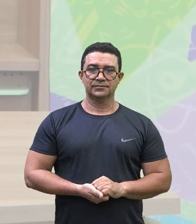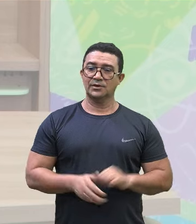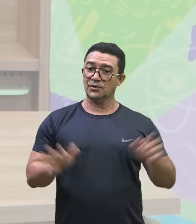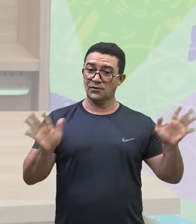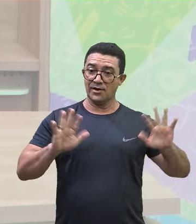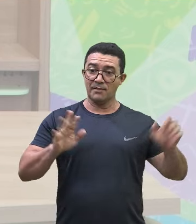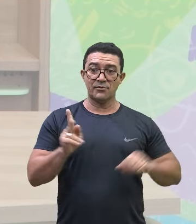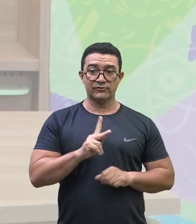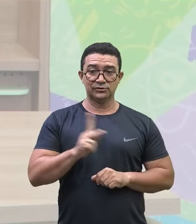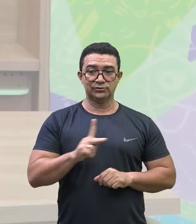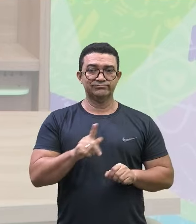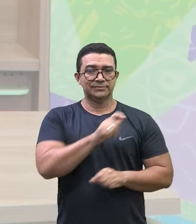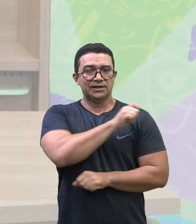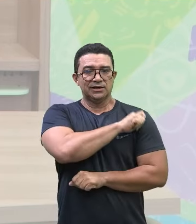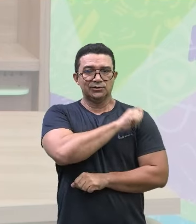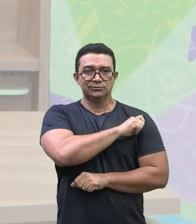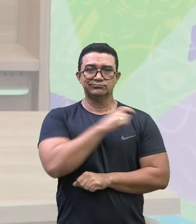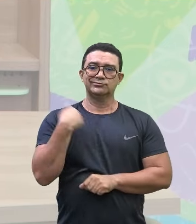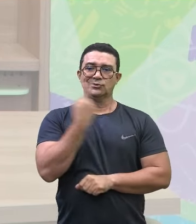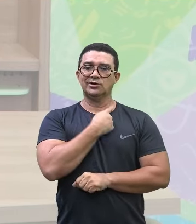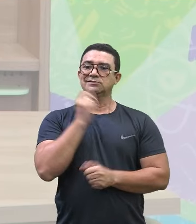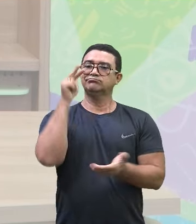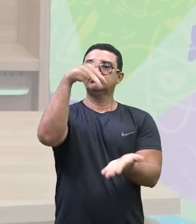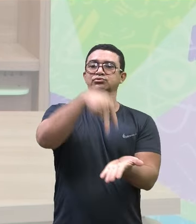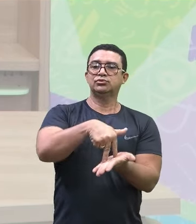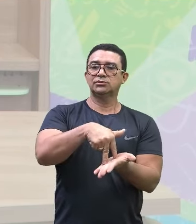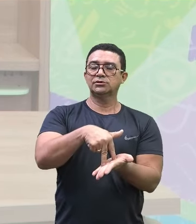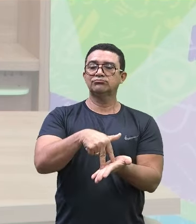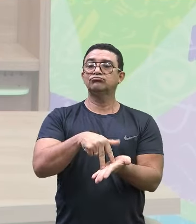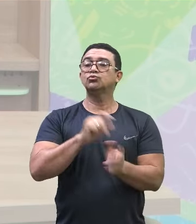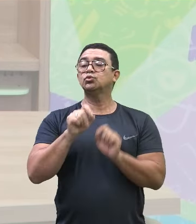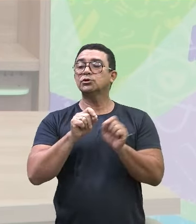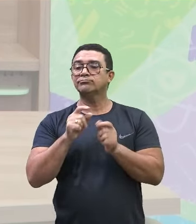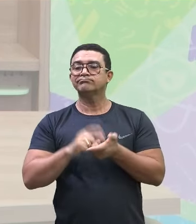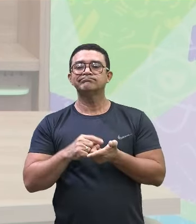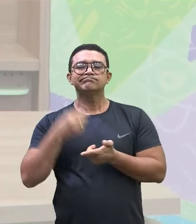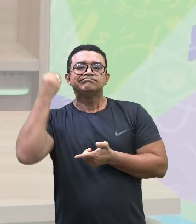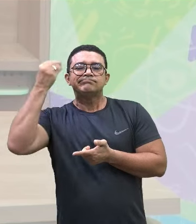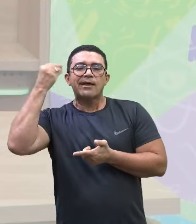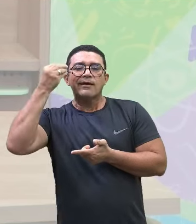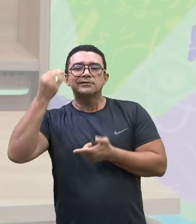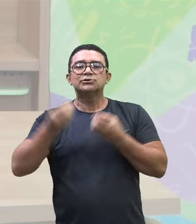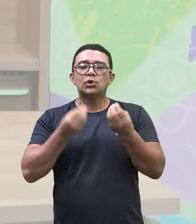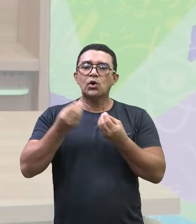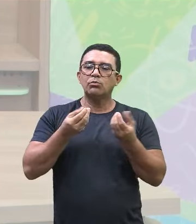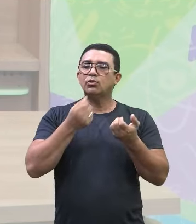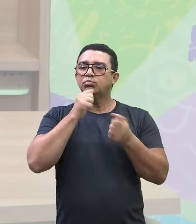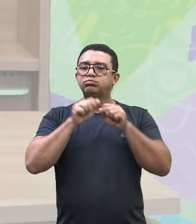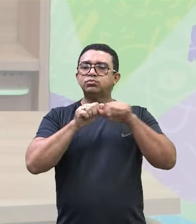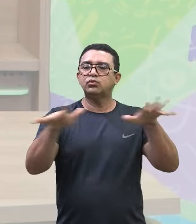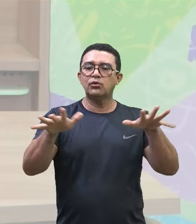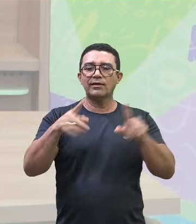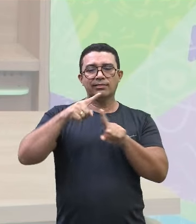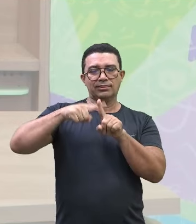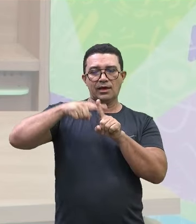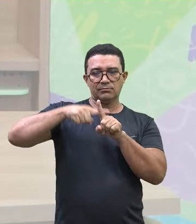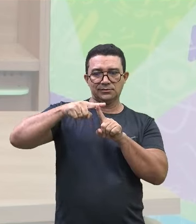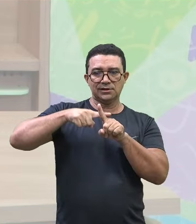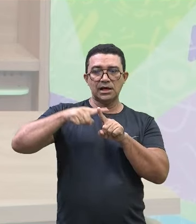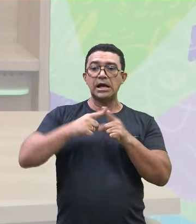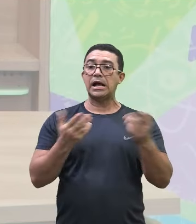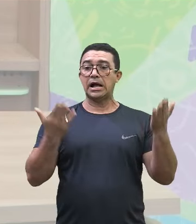professores e alunos! Estou aqui para trazer um experimento sobre condutibilidade térmica. É importante entender